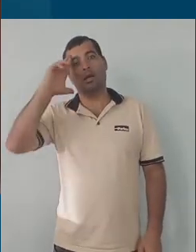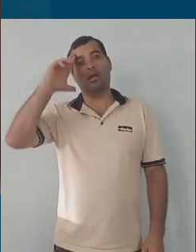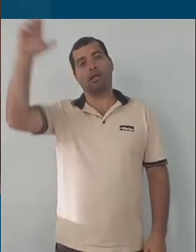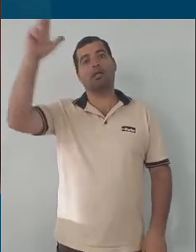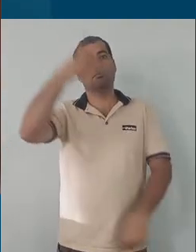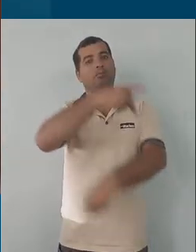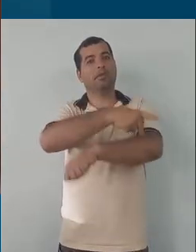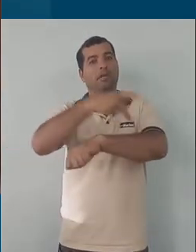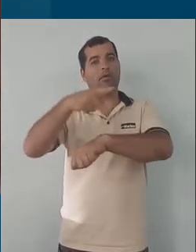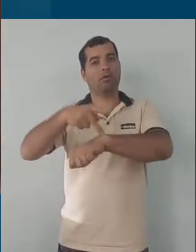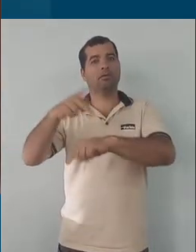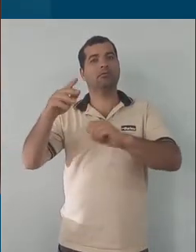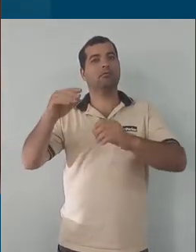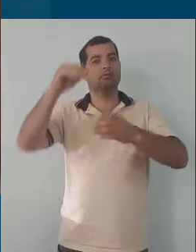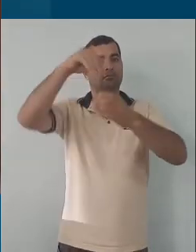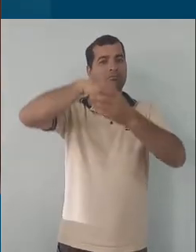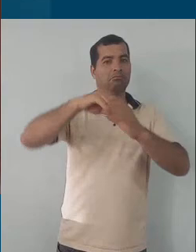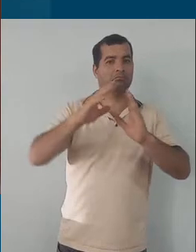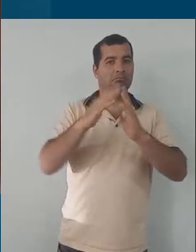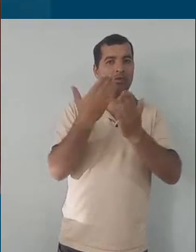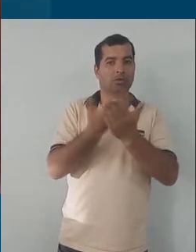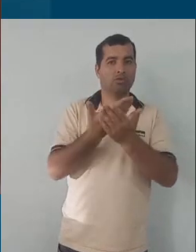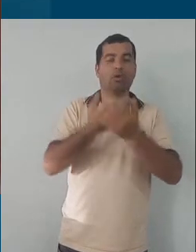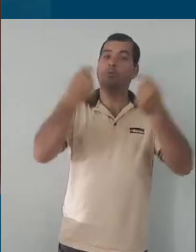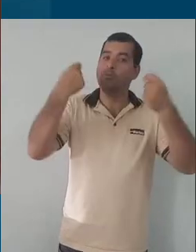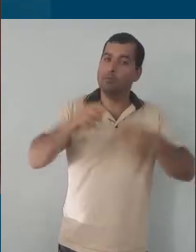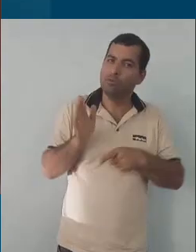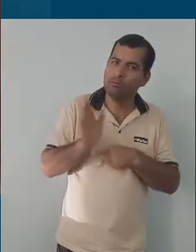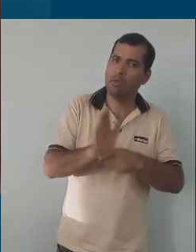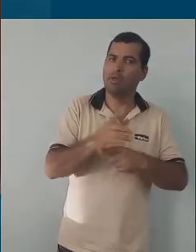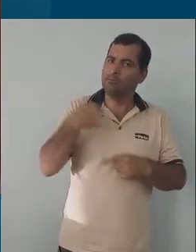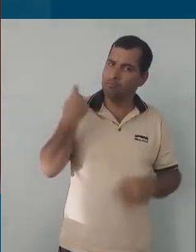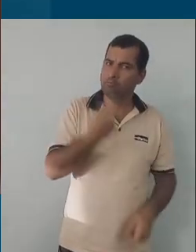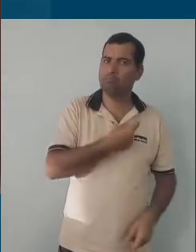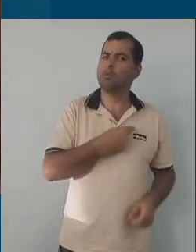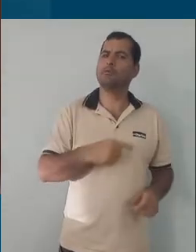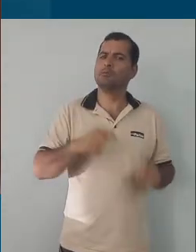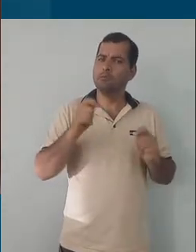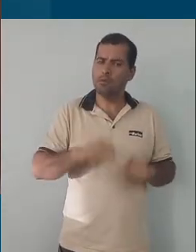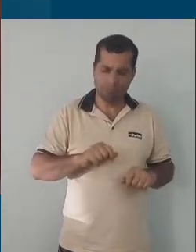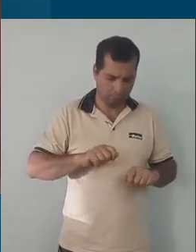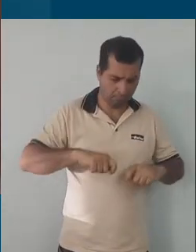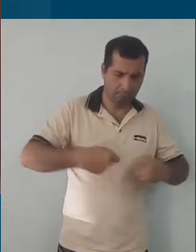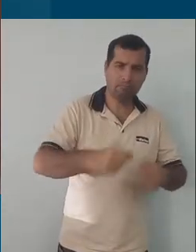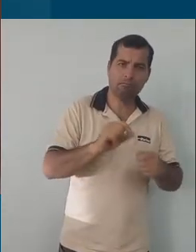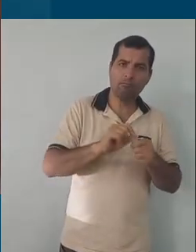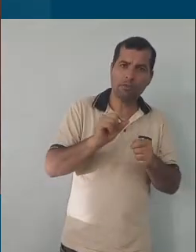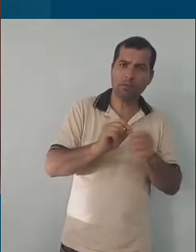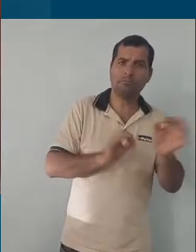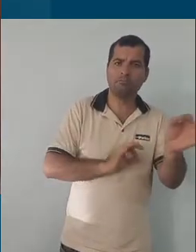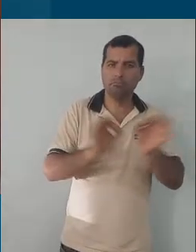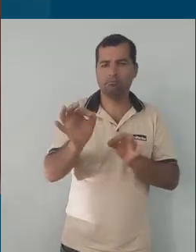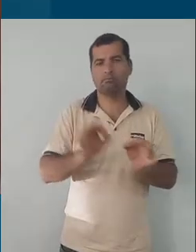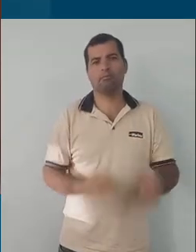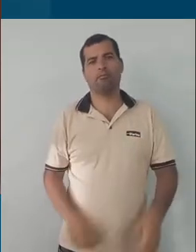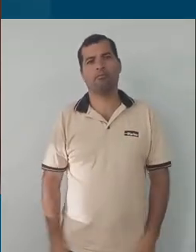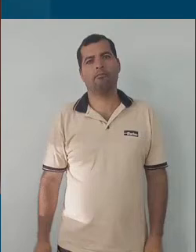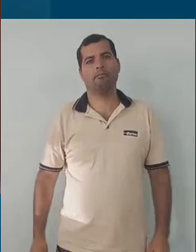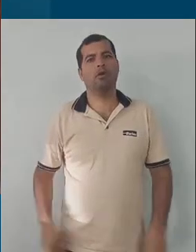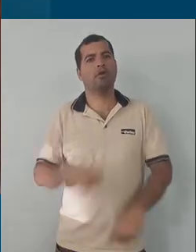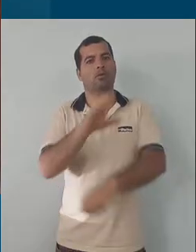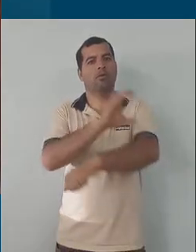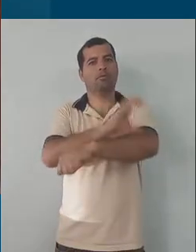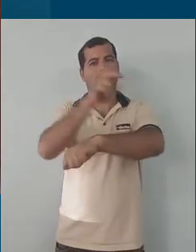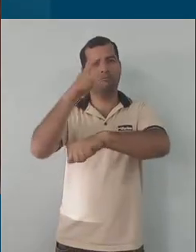da escola, precisa ajudar a gente a dar conta disso. Eu sempre costumo dizer, coordenador